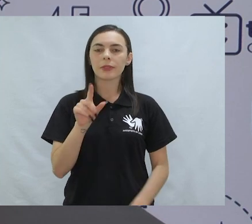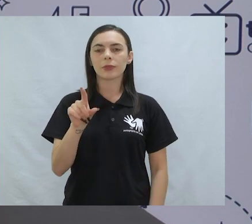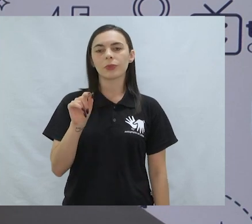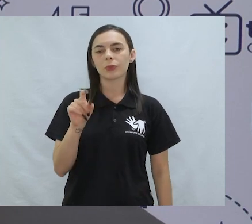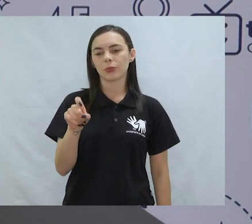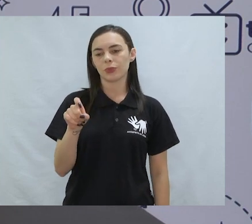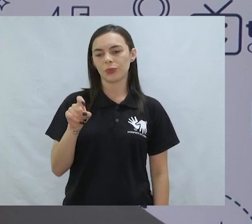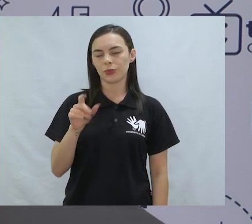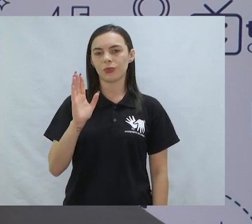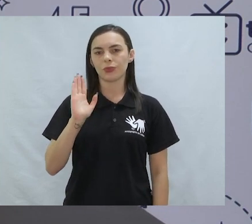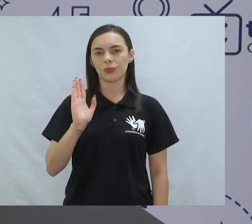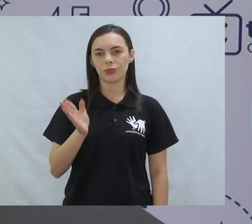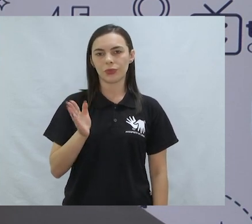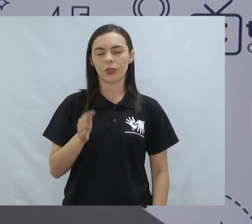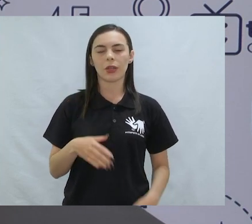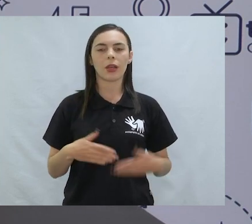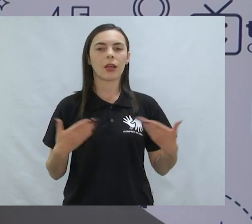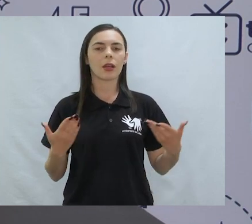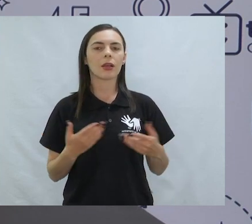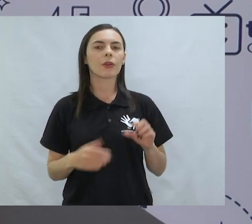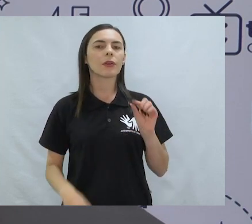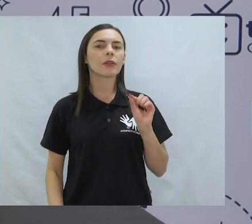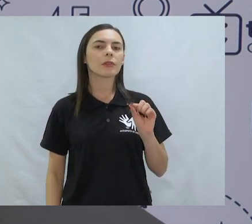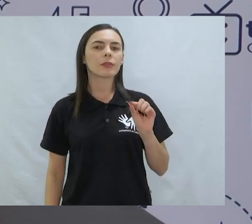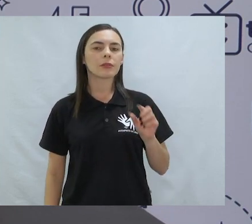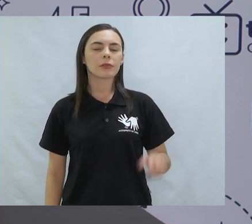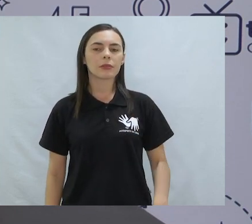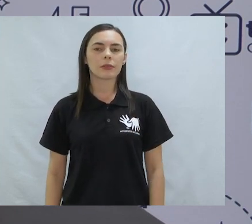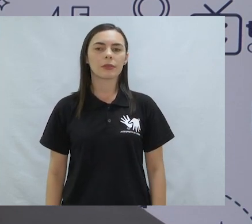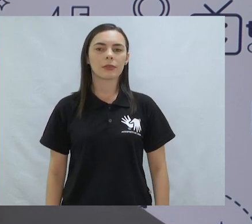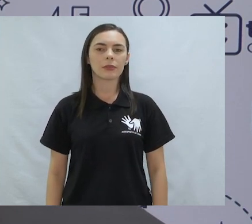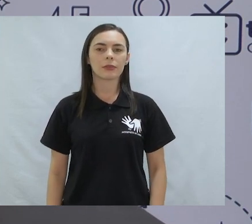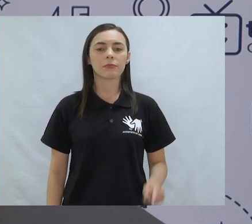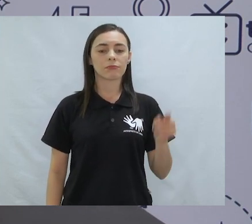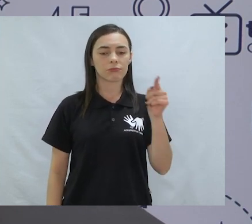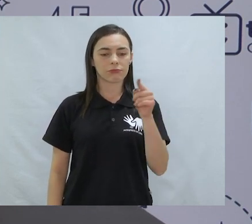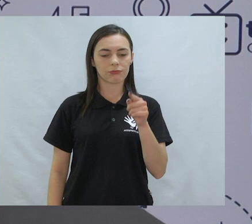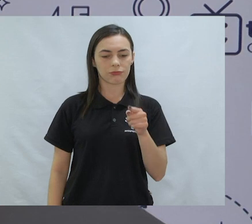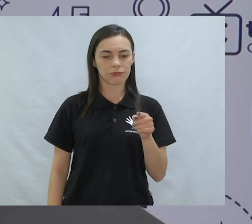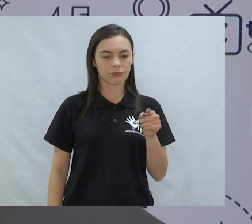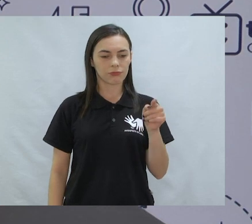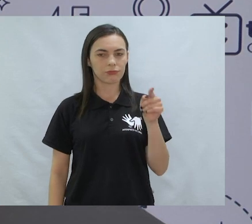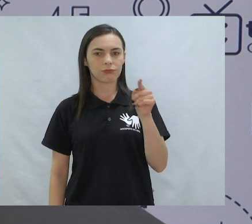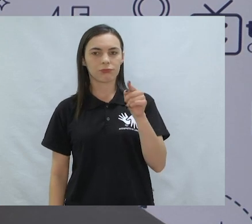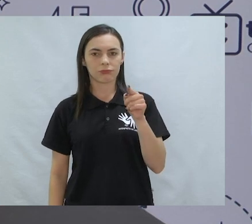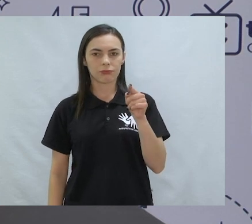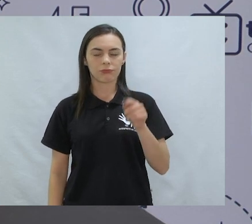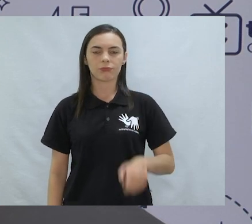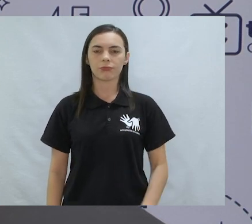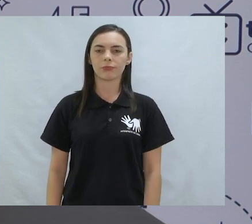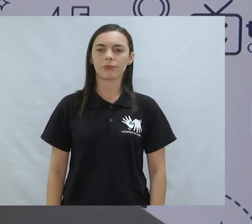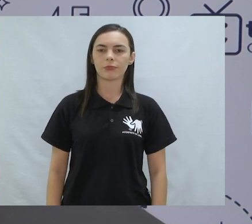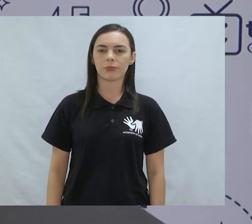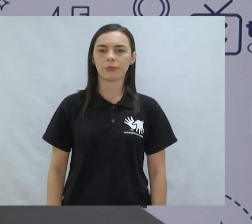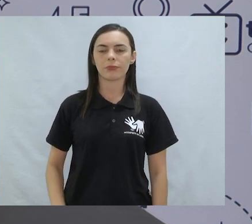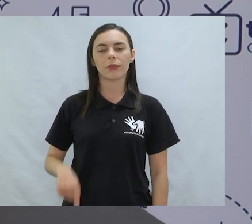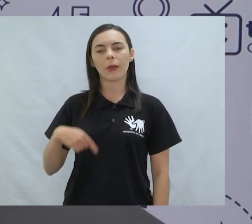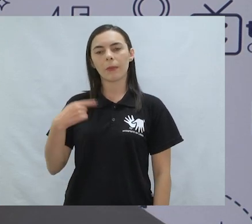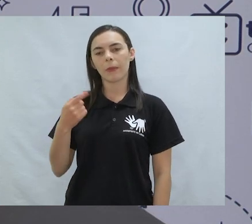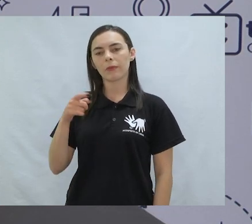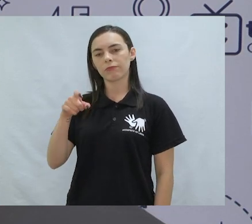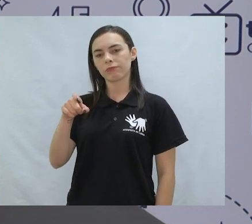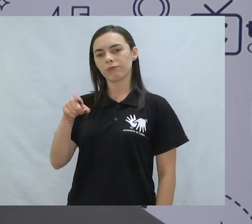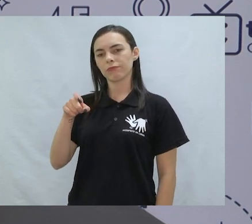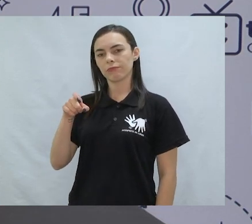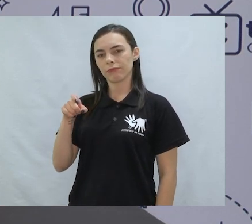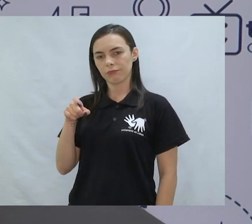X já colocou. Então, agora é a vez de quem colocar? O círculo, a rodinha, tá? Daí